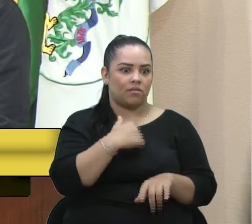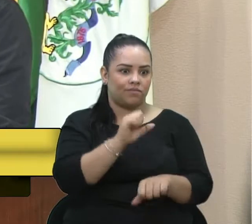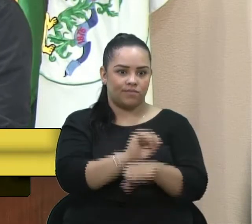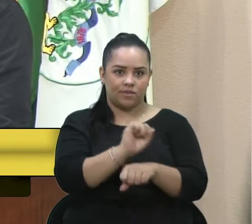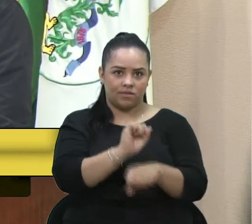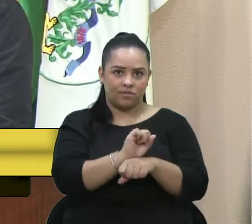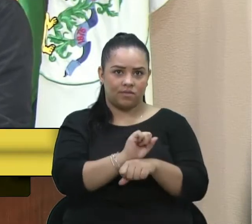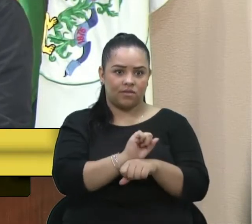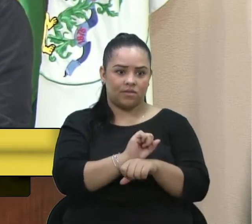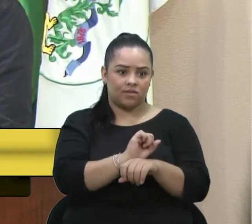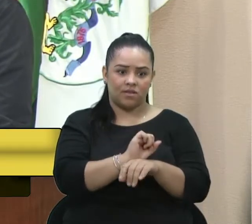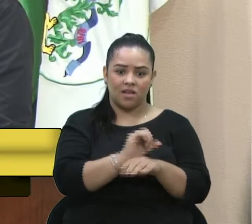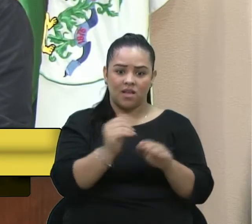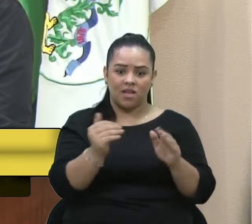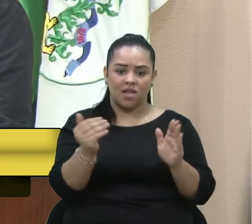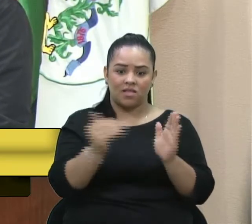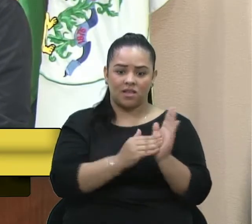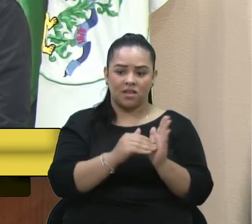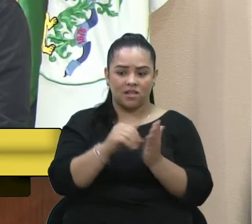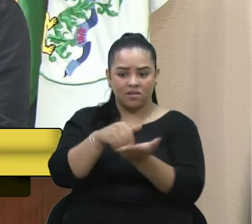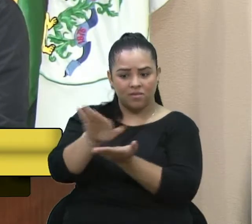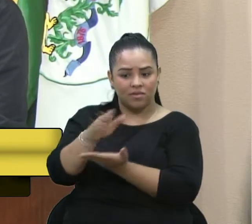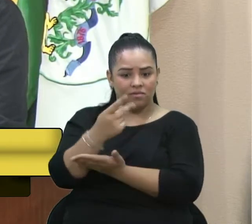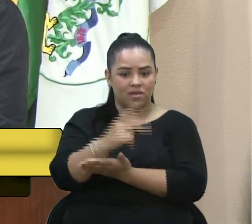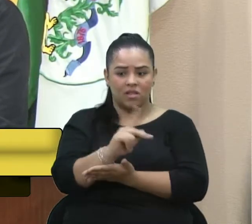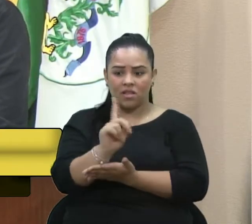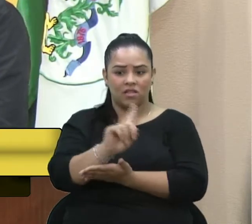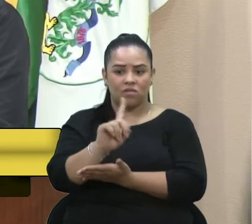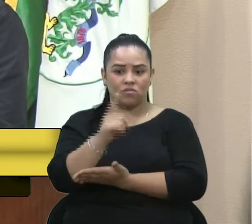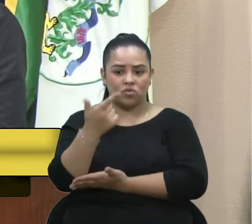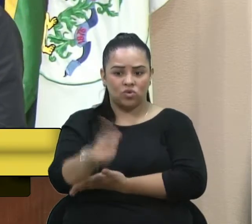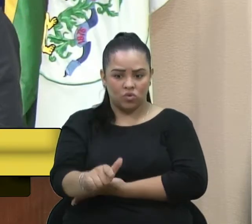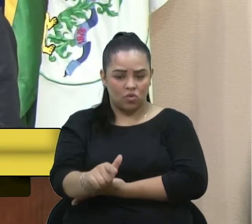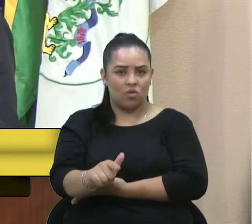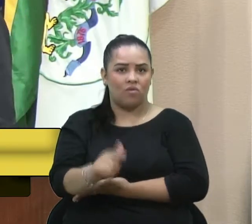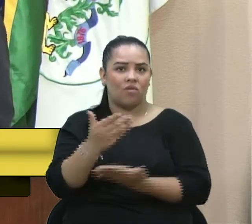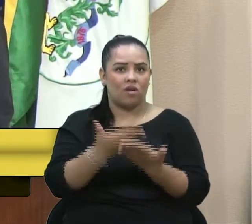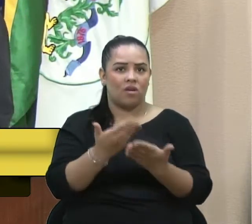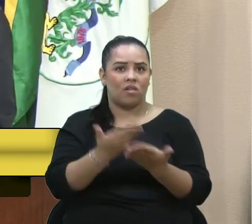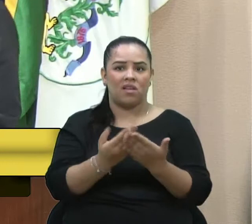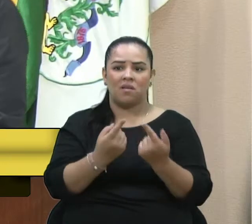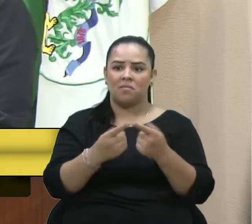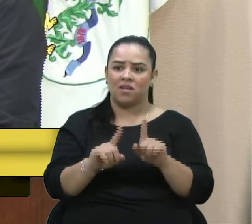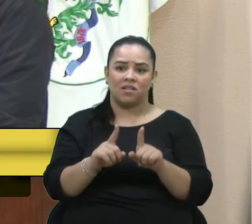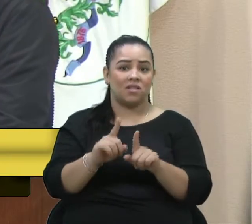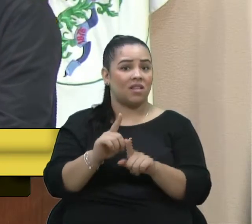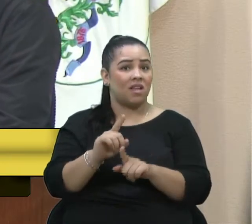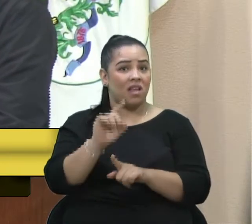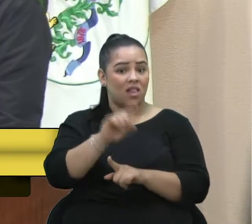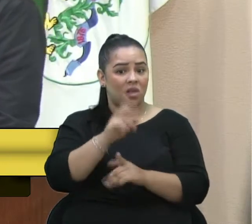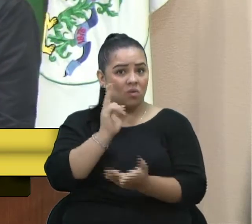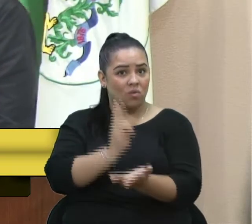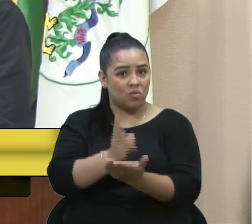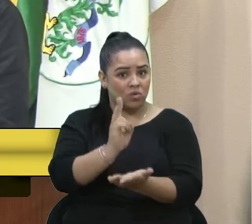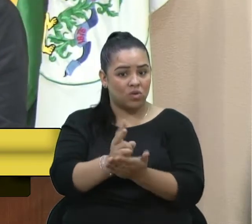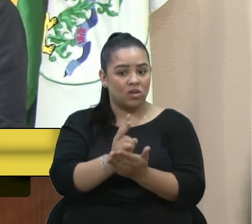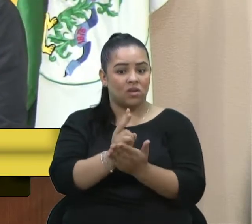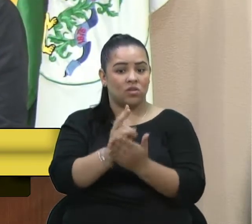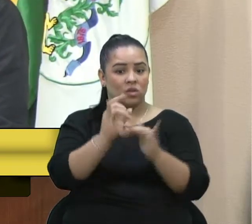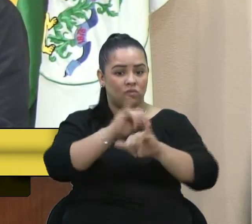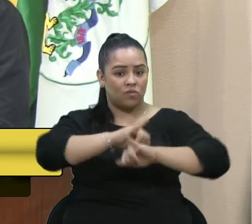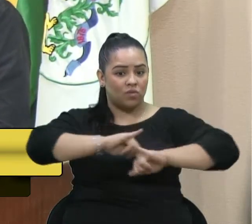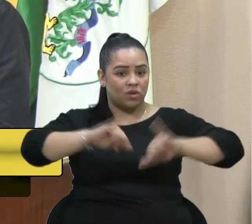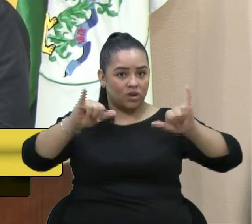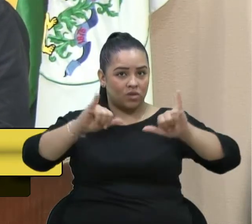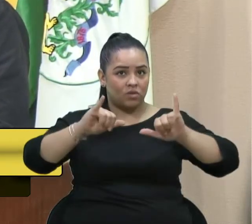vir a demissão dela, ela não volte a dar aula. Mas aqui ela segue com suas postagens de amor em redes sociais. Fazendo menção